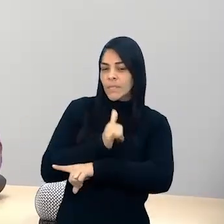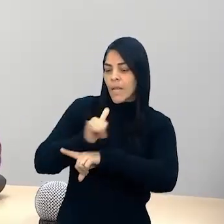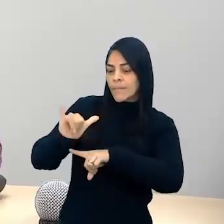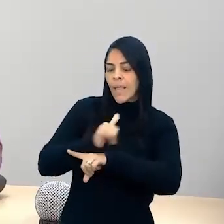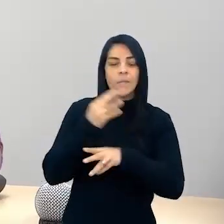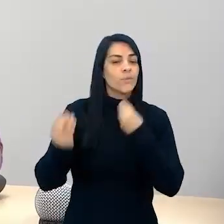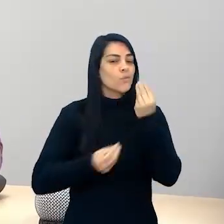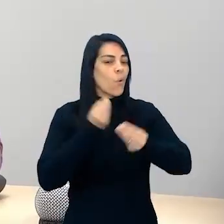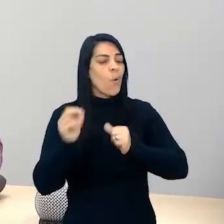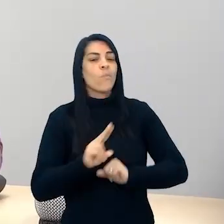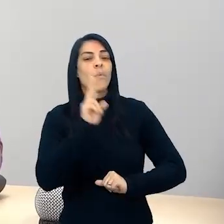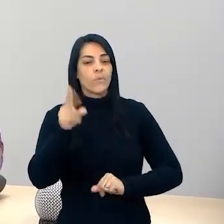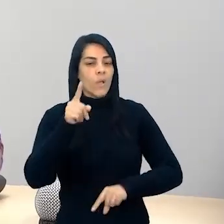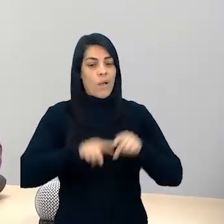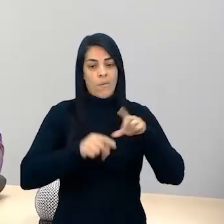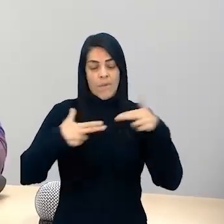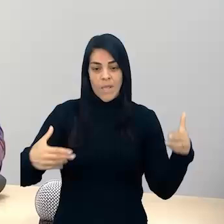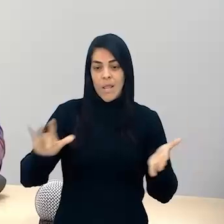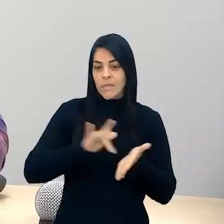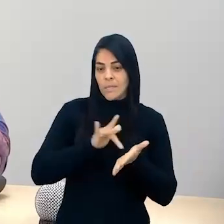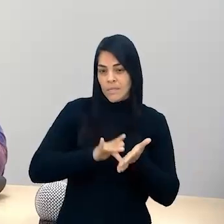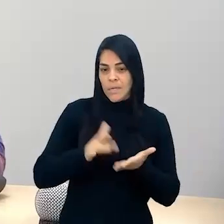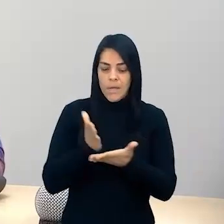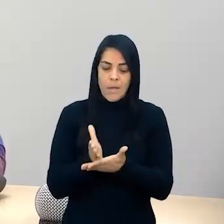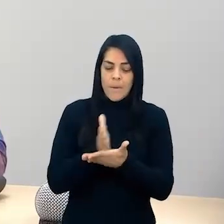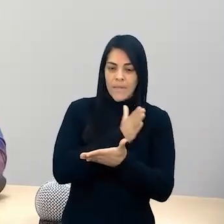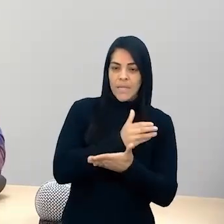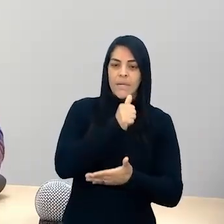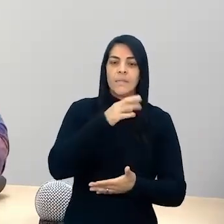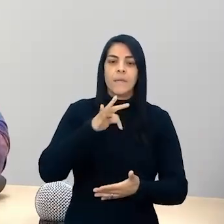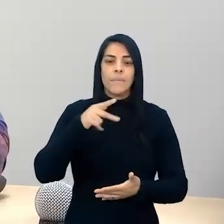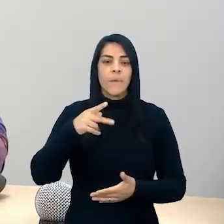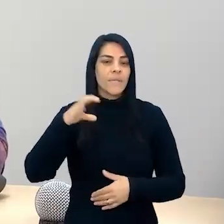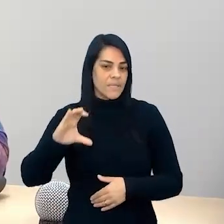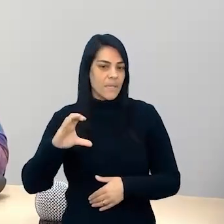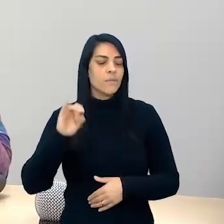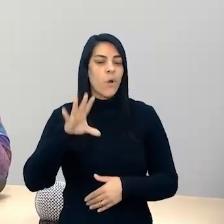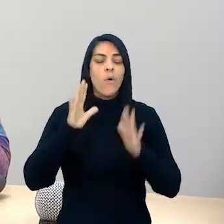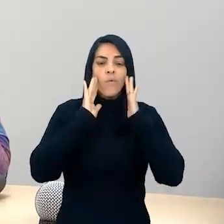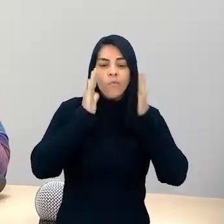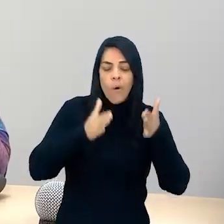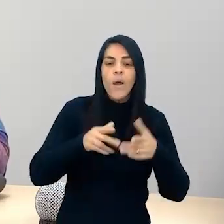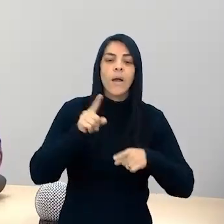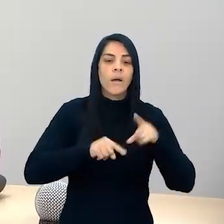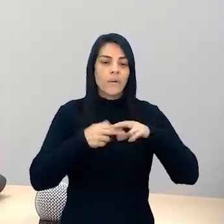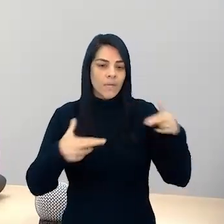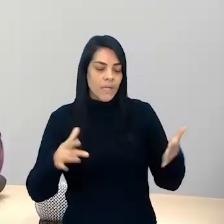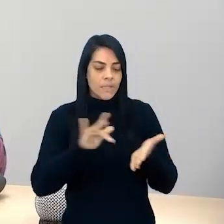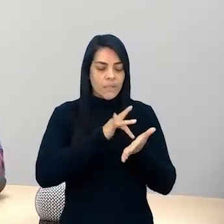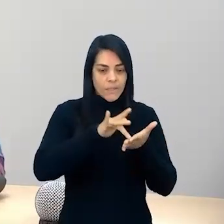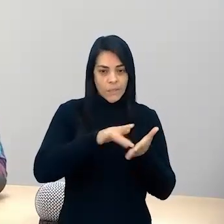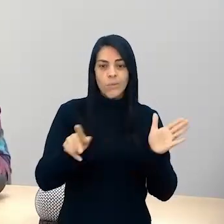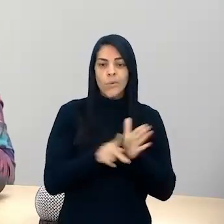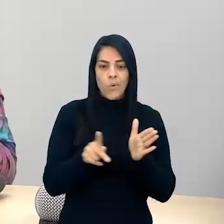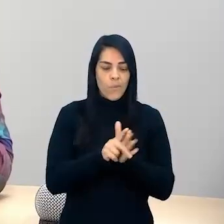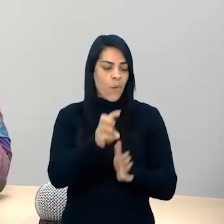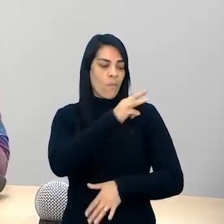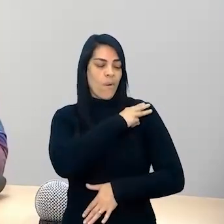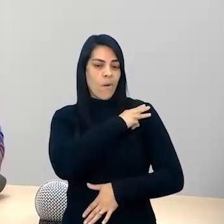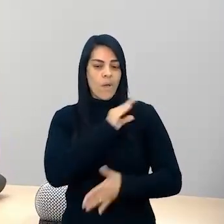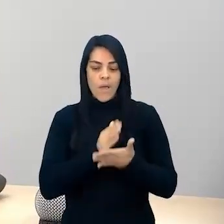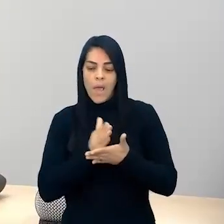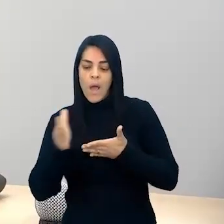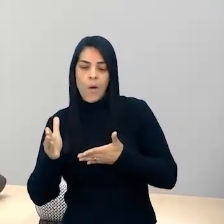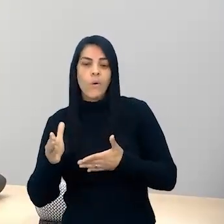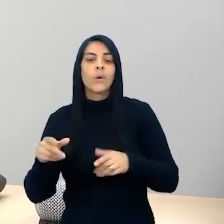como utilizar o material digital. Então, metade da ATPC vai ser totalmente voltada ao material digital do ensino médio e